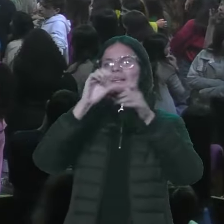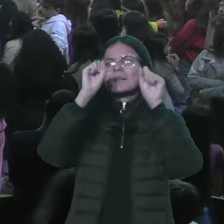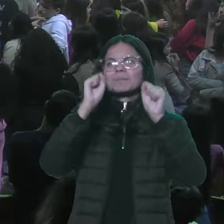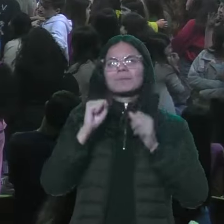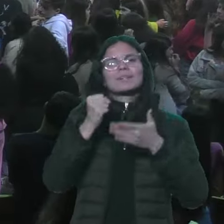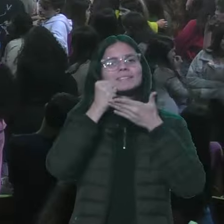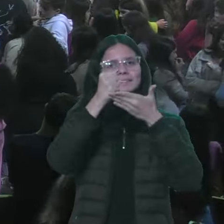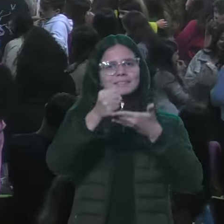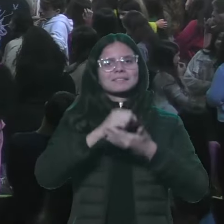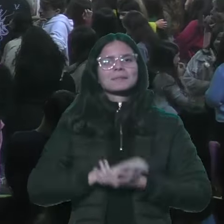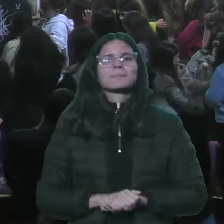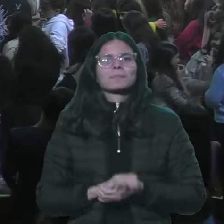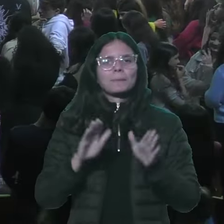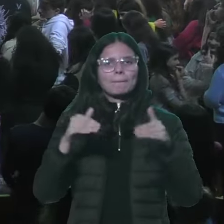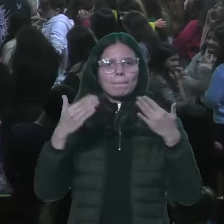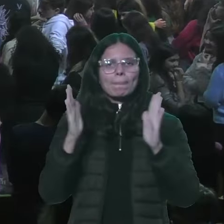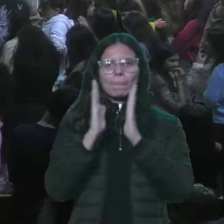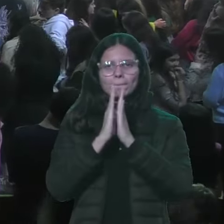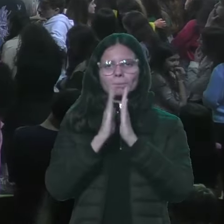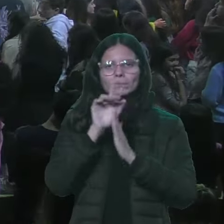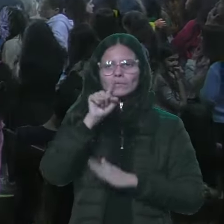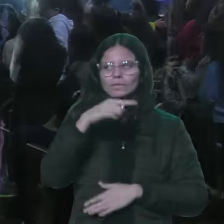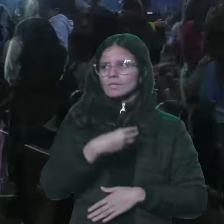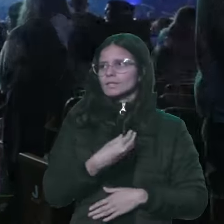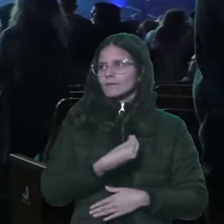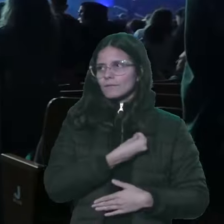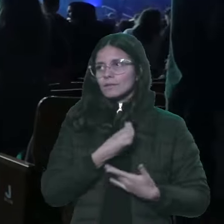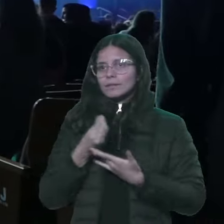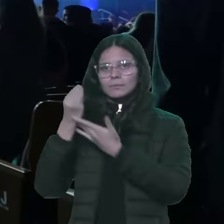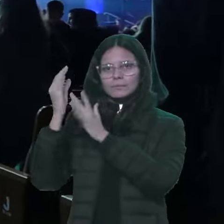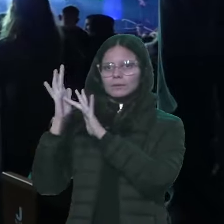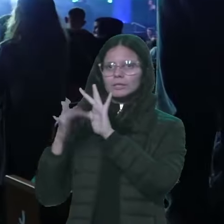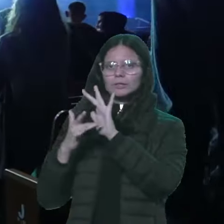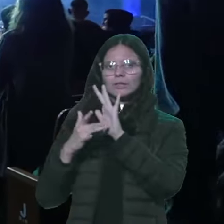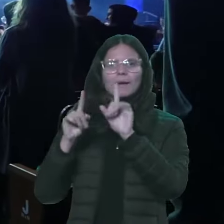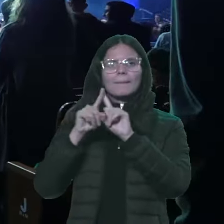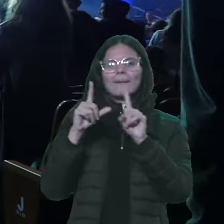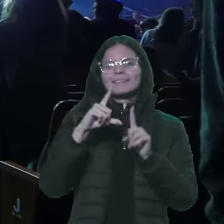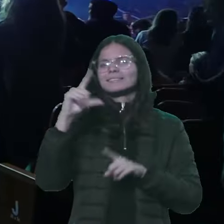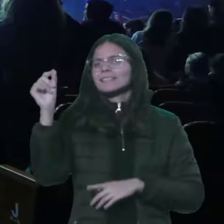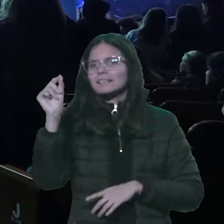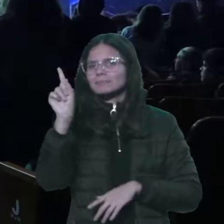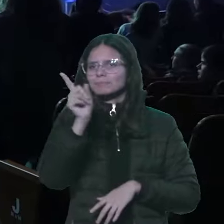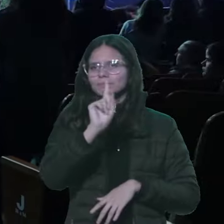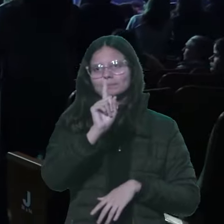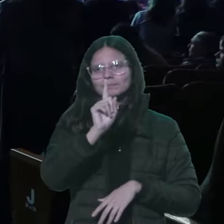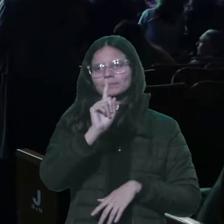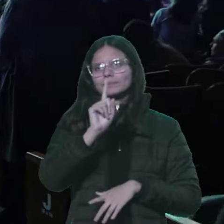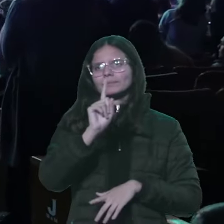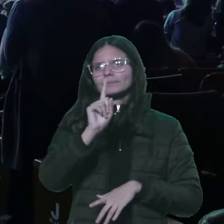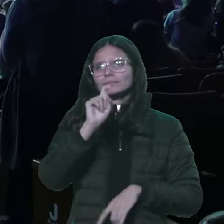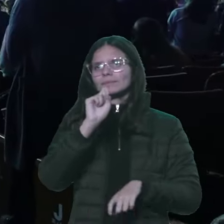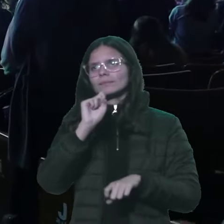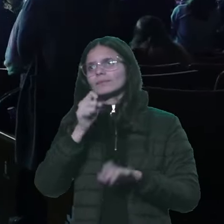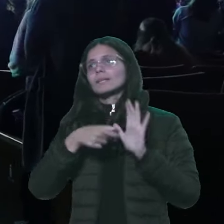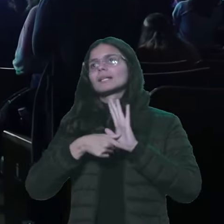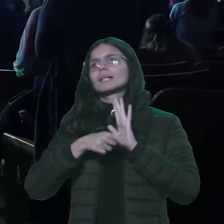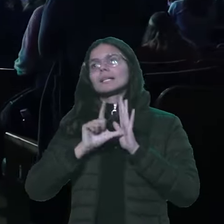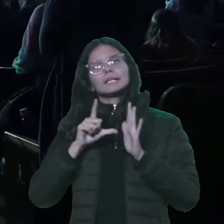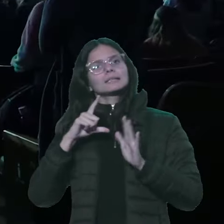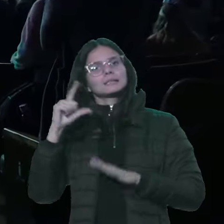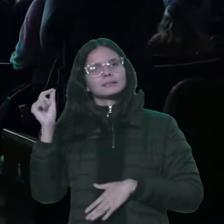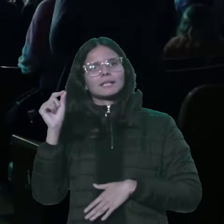vocês. Então a gente vai orar, você vai entregar a vida para Jesus. Eu vou te pedir, por favor, não vá embora. Ou sem falar,